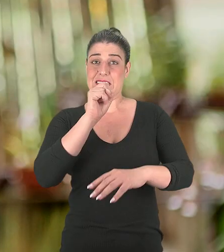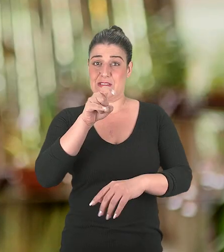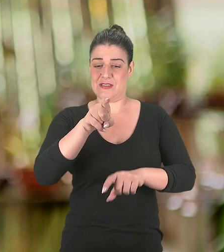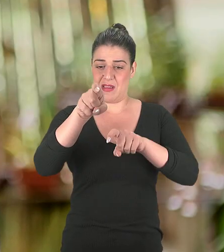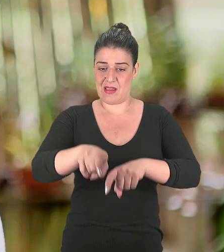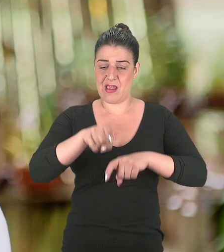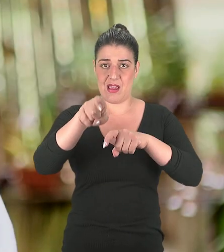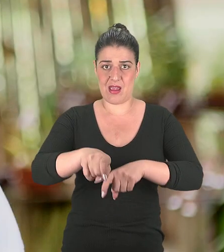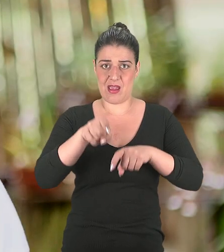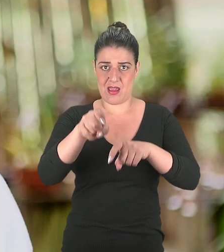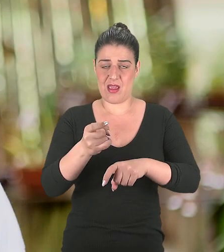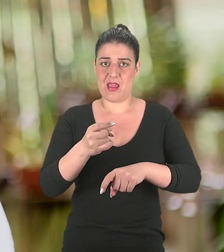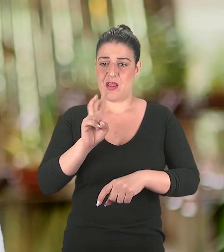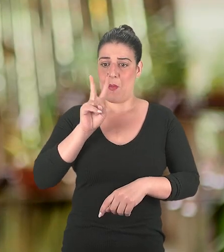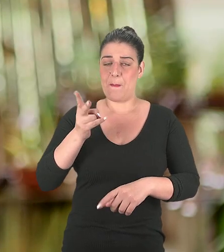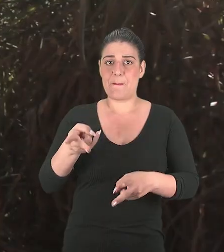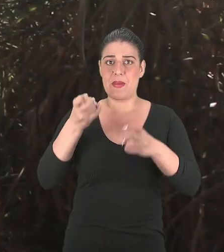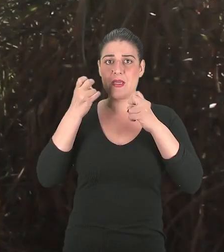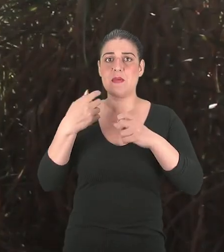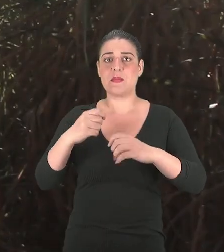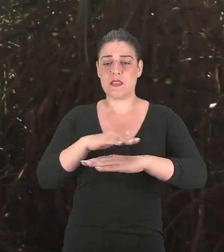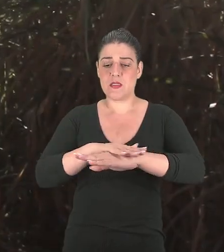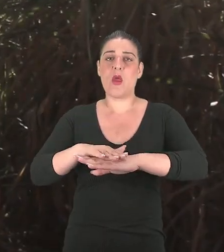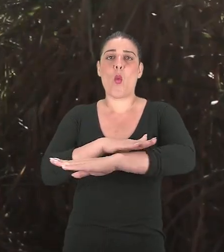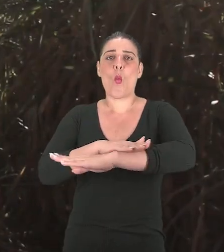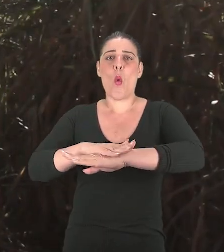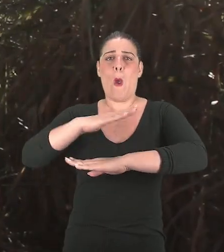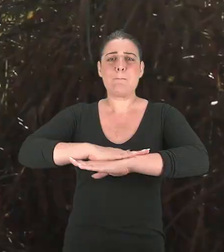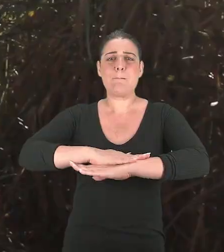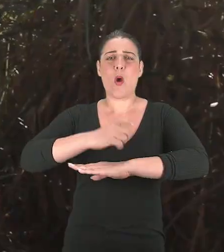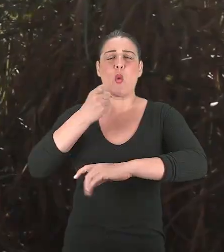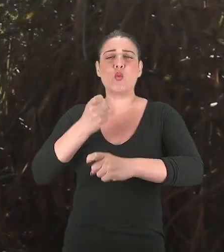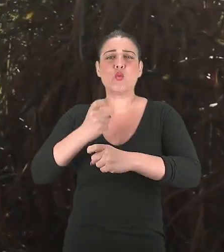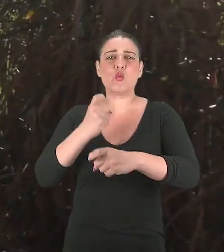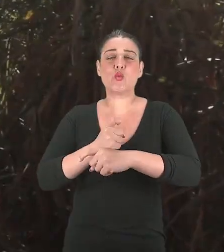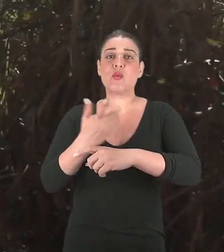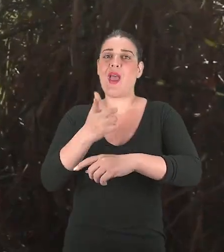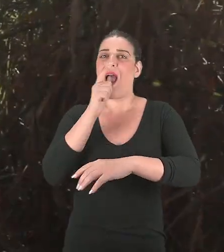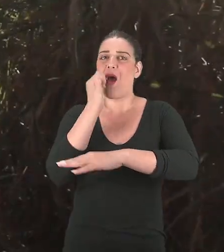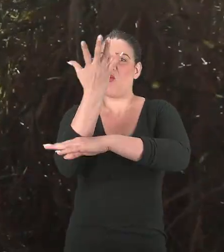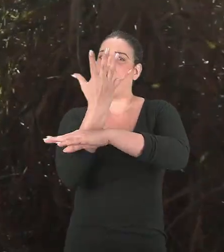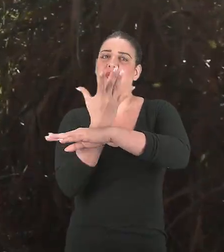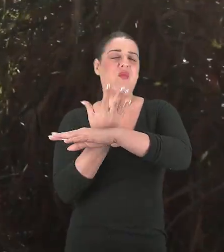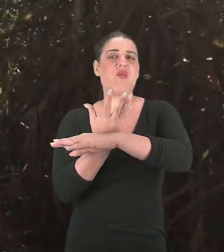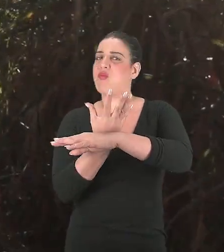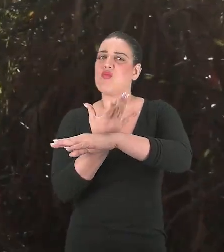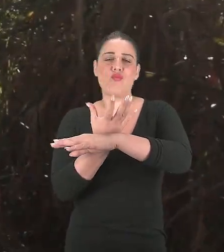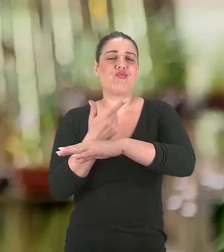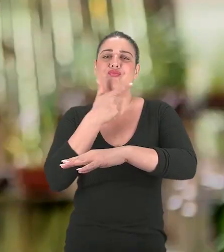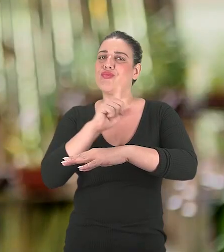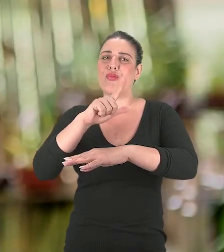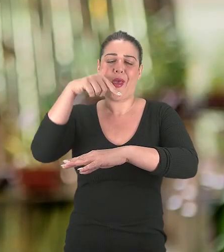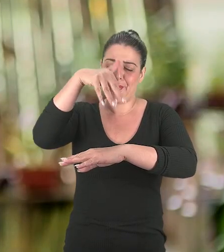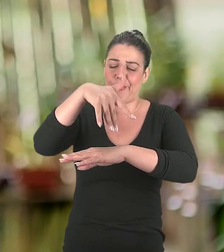agrícola que você não enxergue a conservação do solo, ele vai ficando compactado e essa taxa de infiltração vai ser cada vez menor.